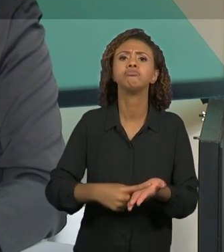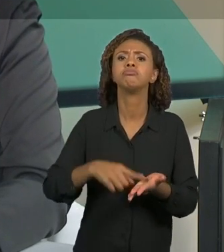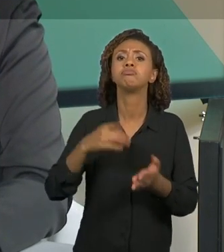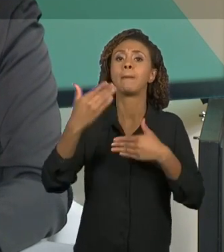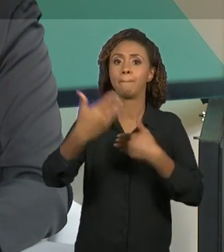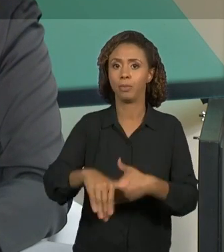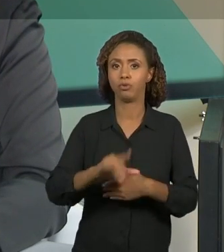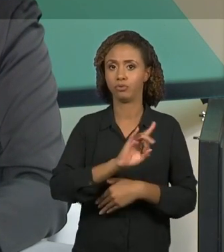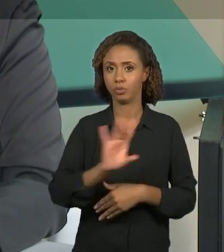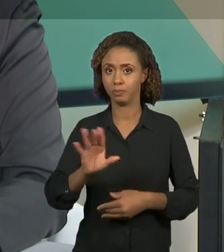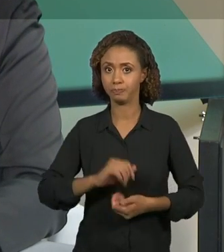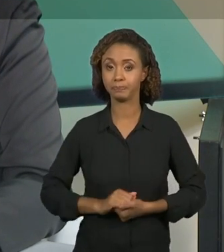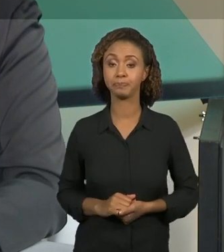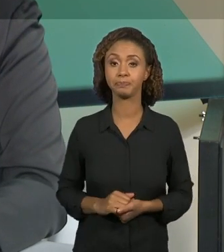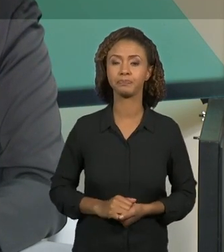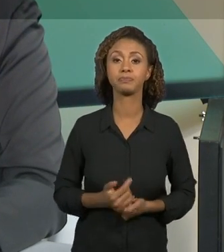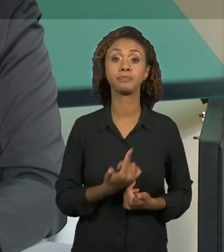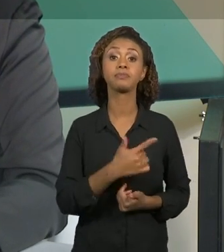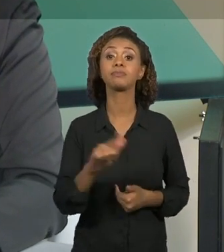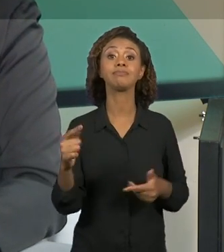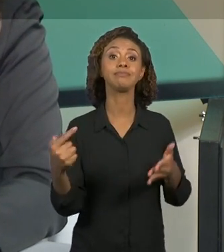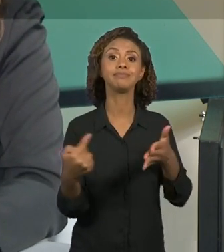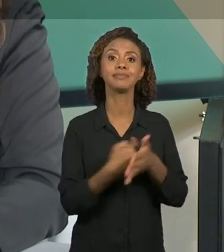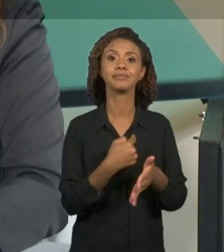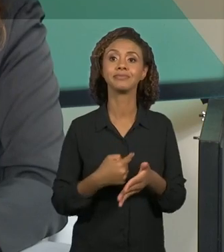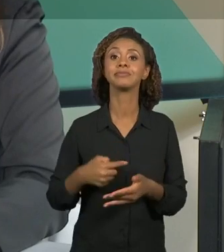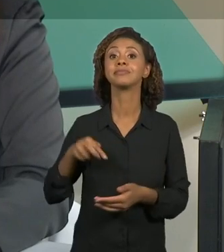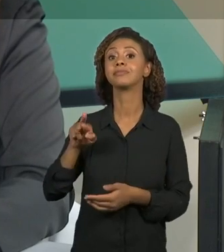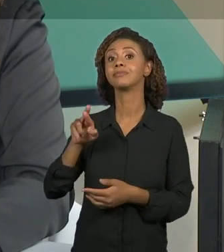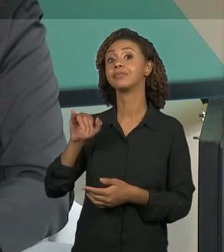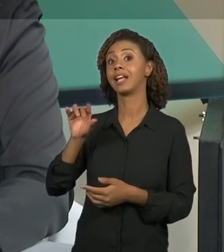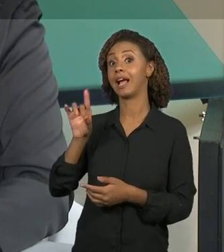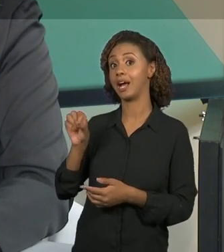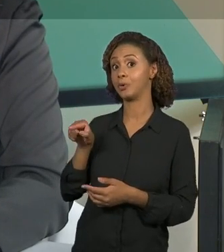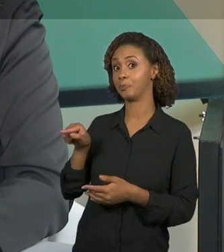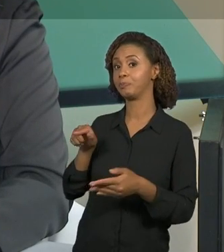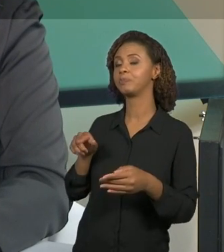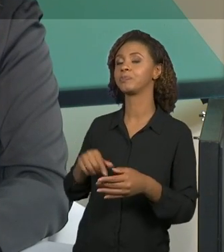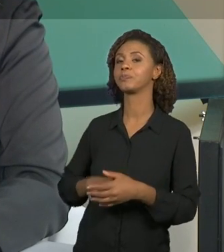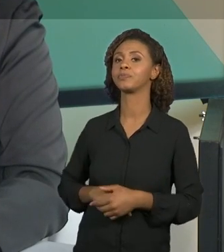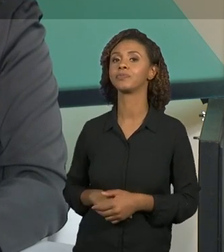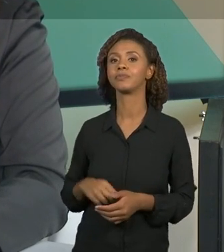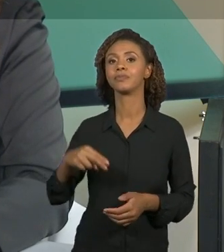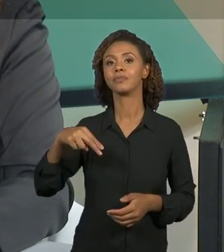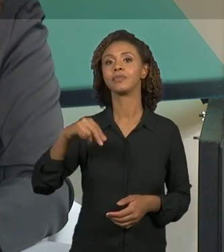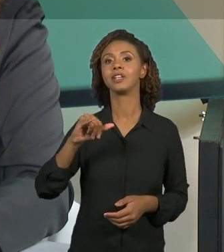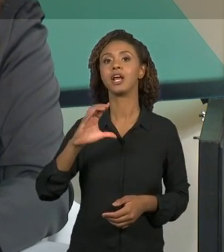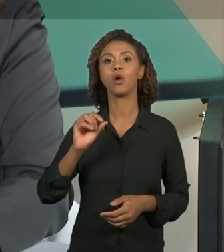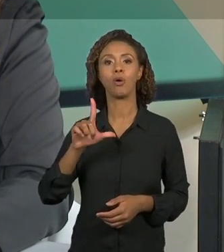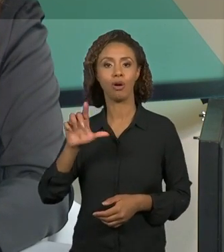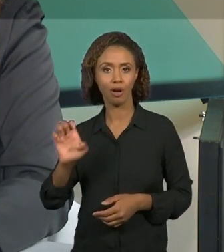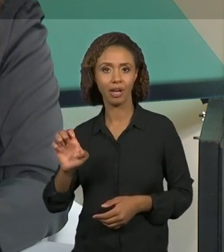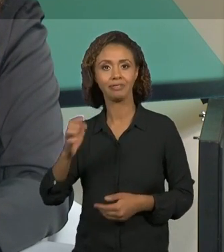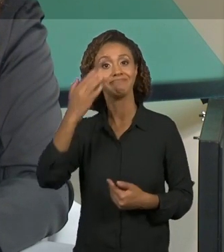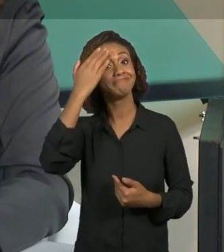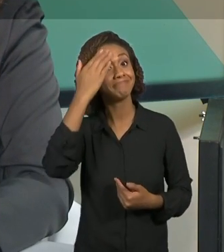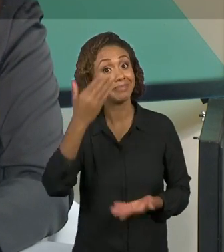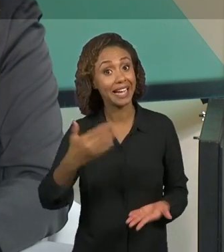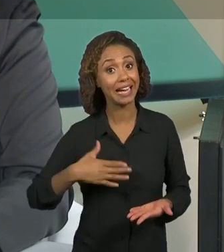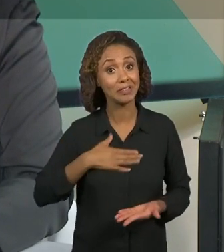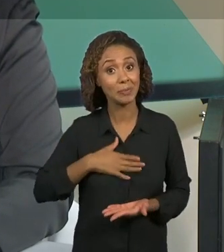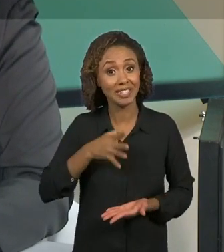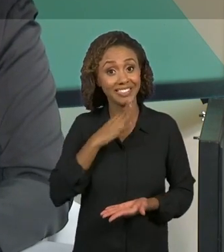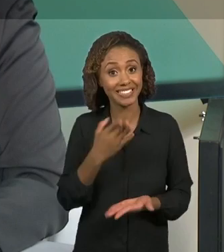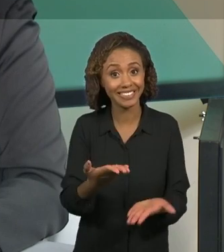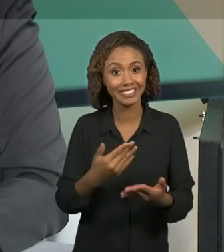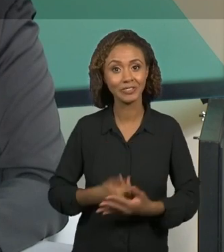agora tem uma pergunta aqui vamos para o recado então eu tenho da nicole nicole brigada prazer